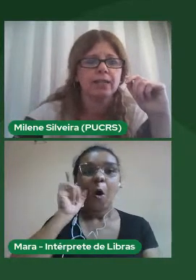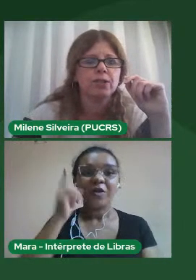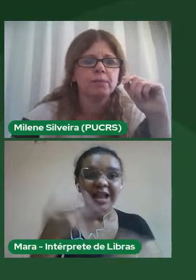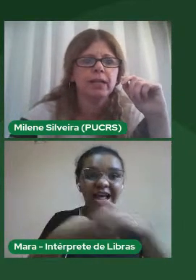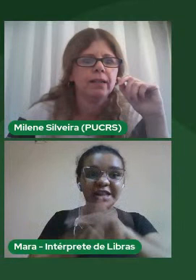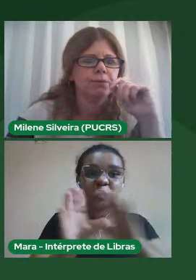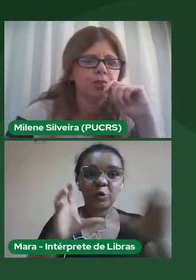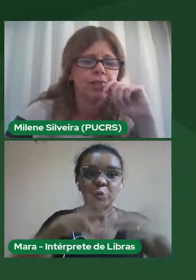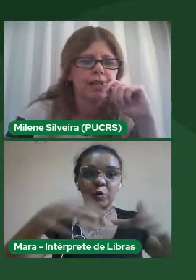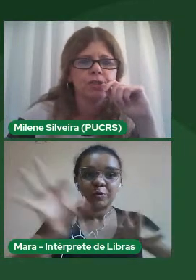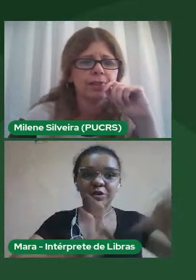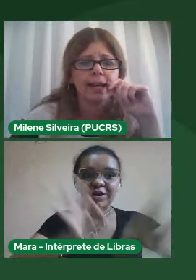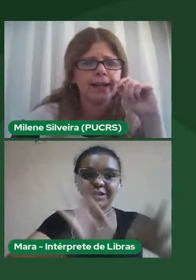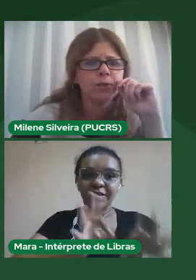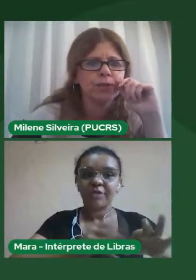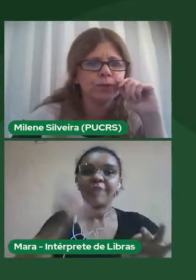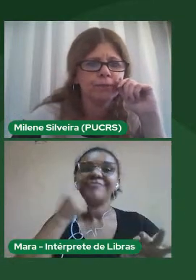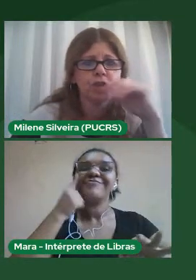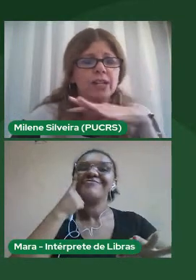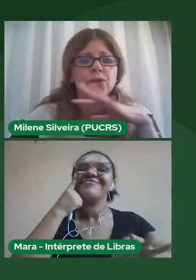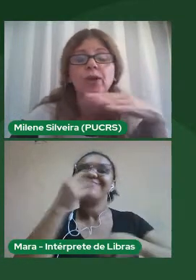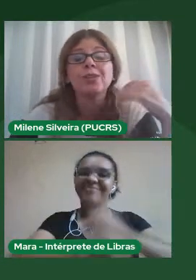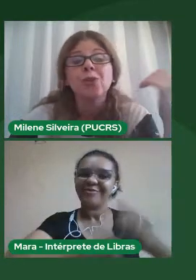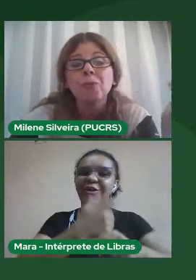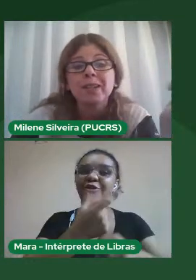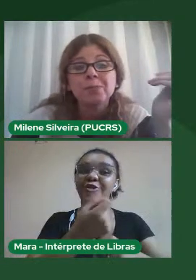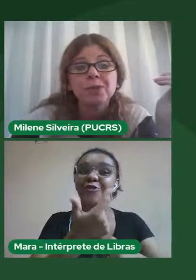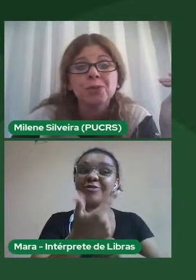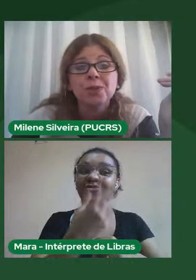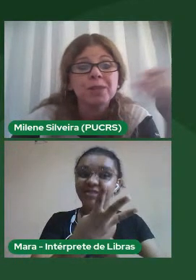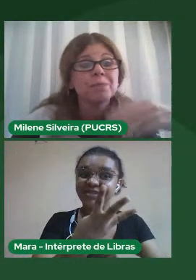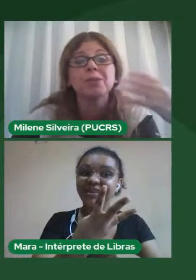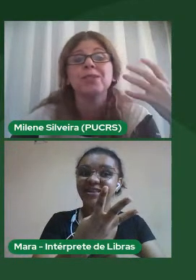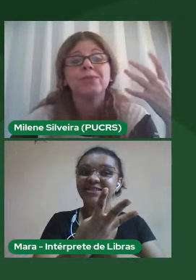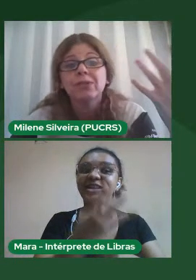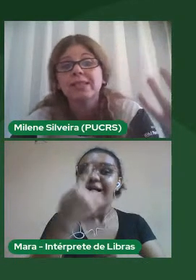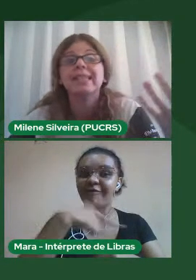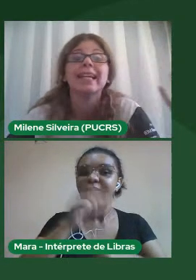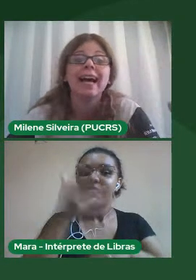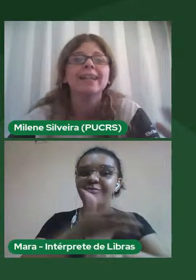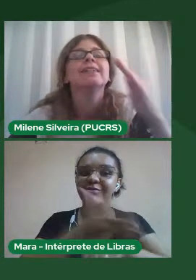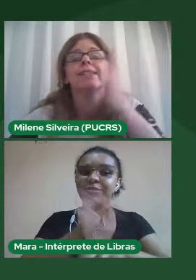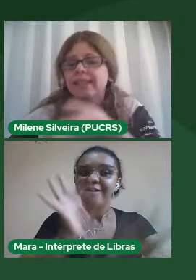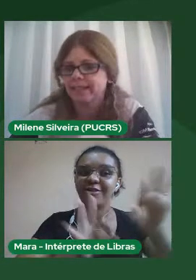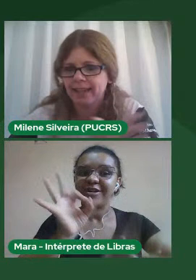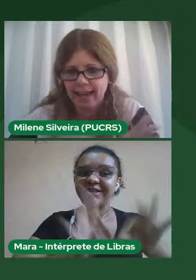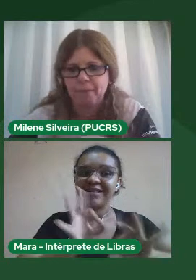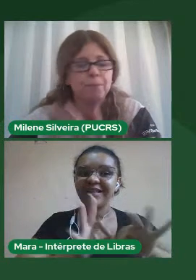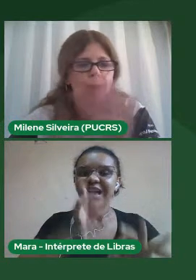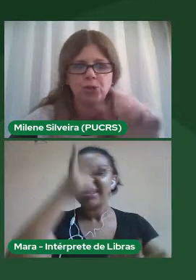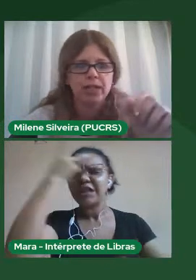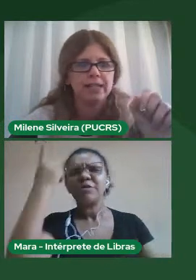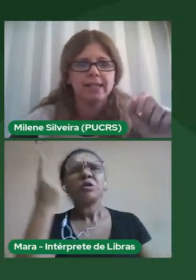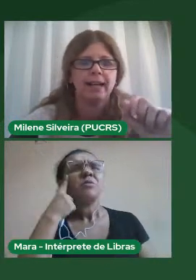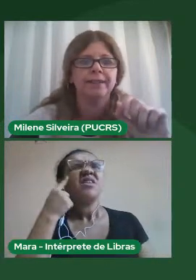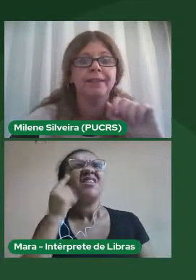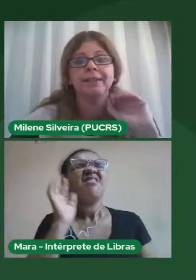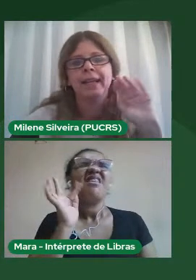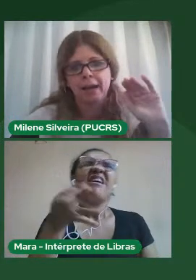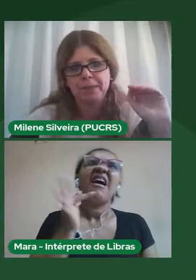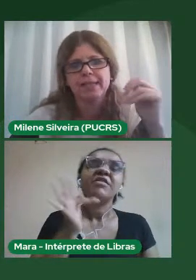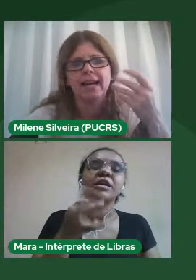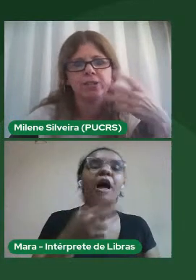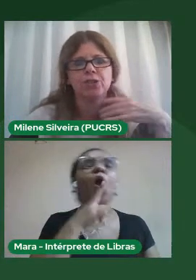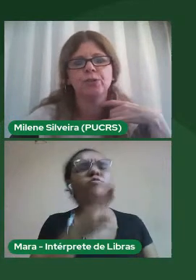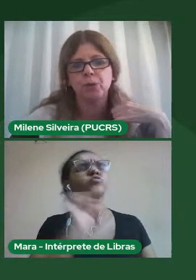em 2023. Já está resolvido. Eu resolvo pelas pessoas, porque as pessoas ficam assim, será? Sim, é, pode organizar.